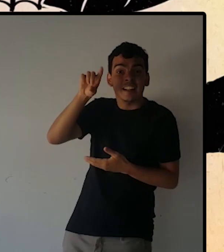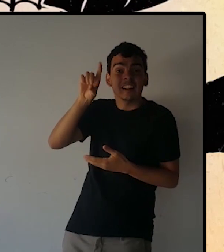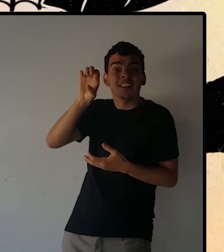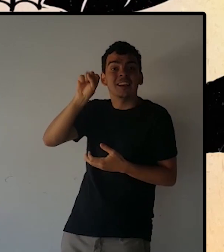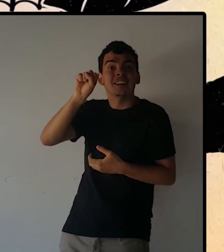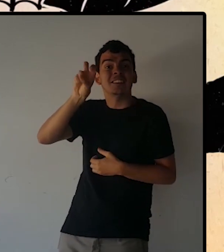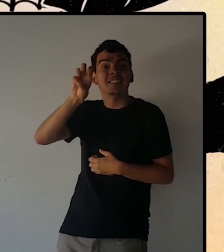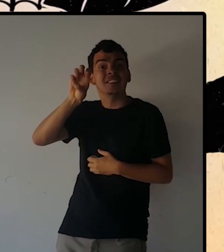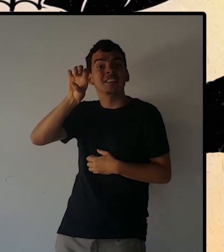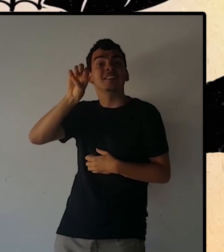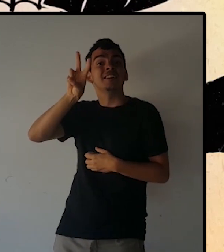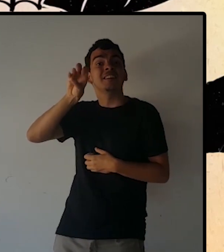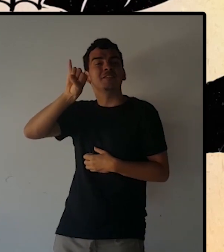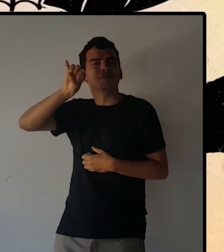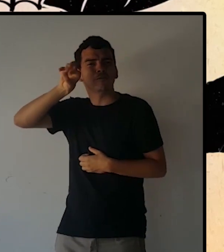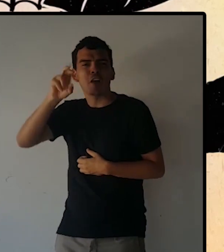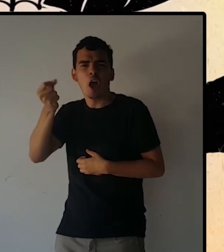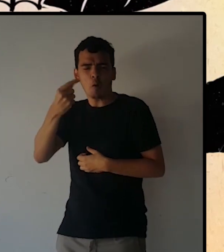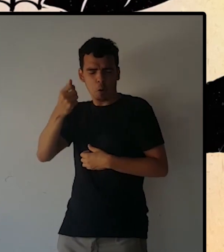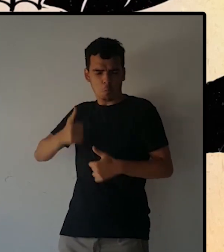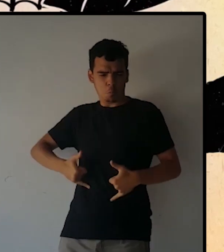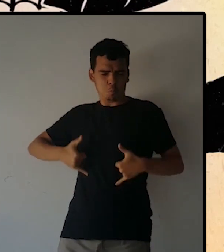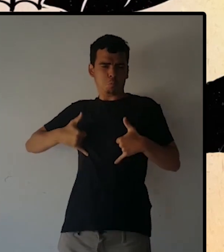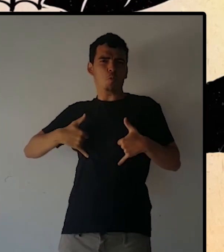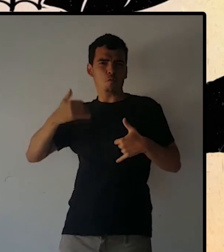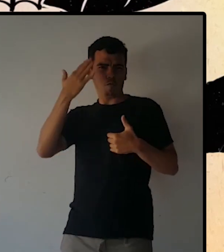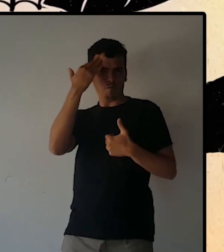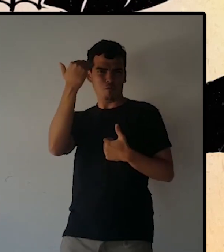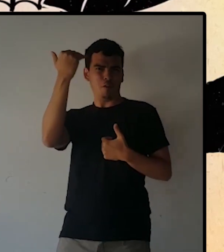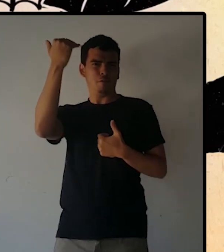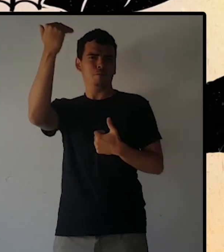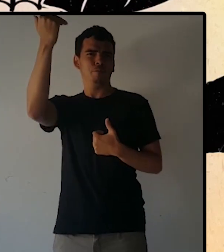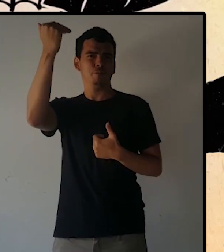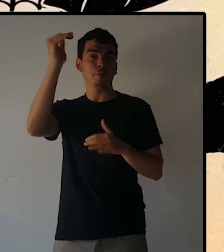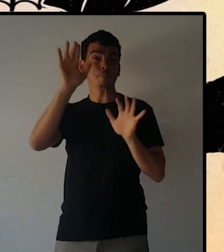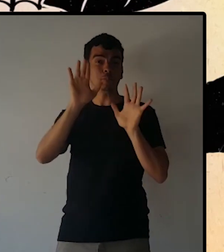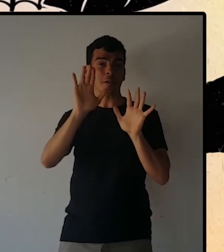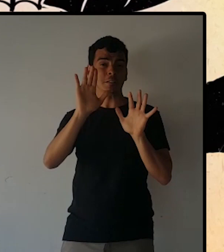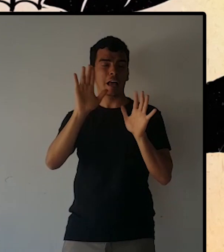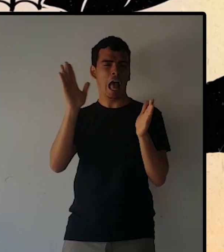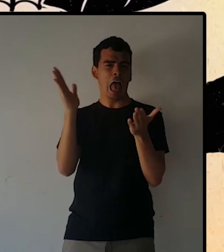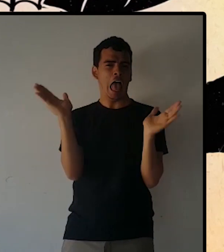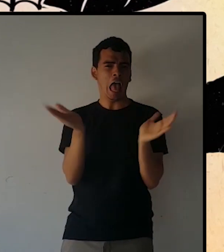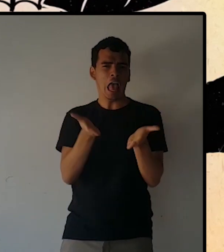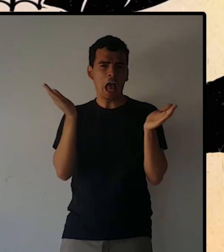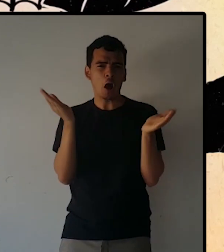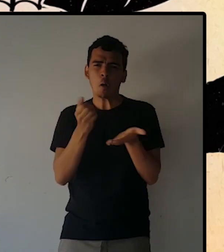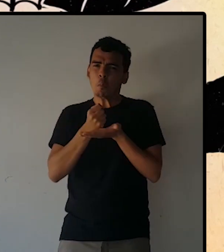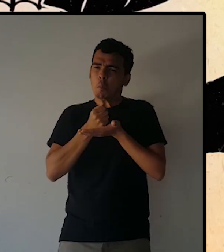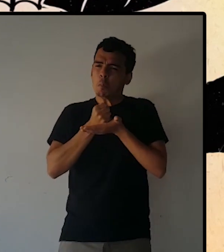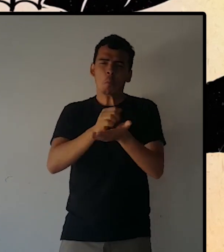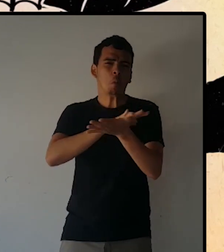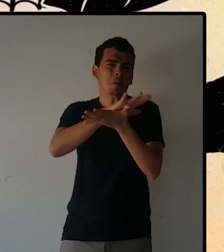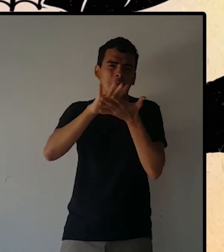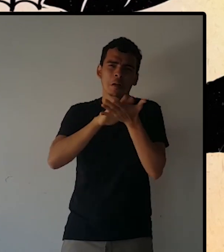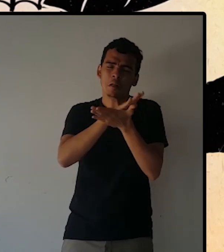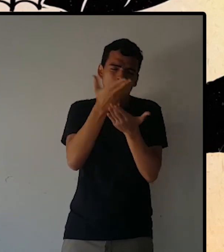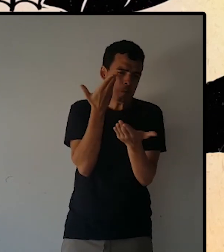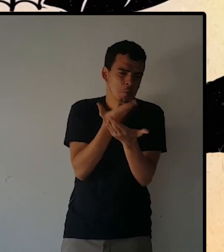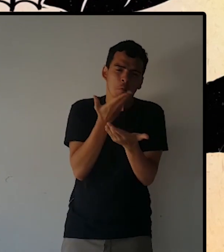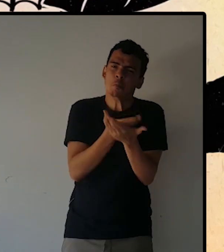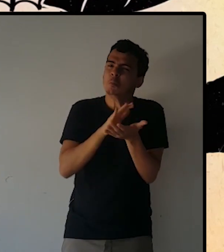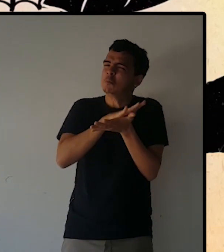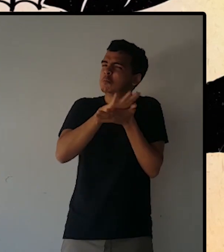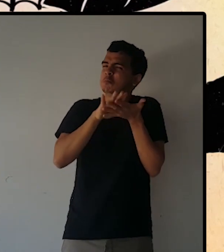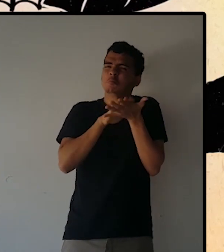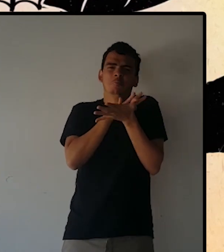o medicamento, esse chegou querendo abalar. Porém, até agora efeito não mostrou, o estudo